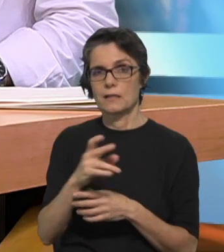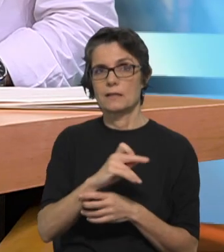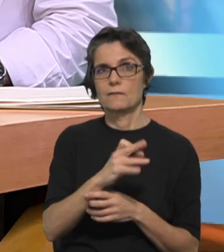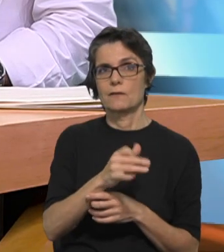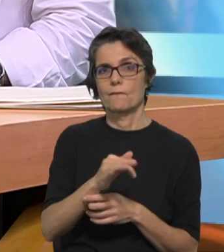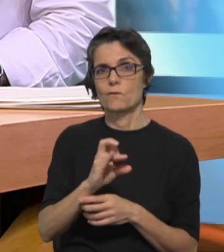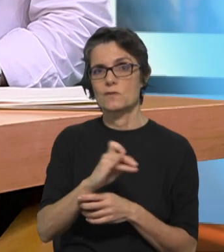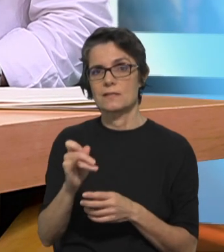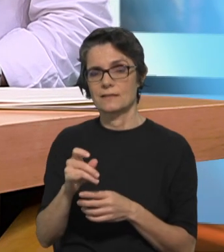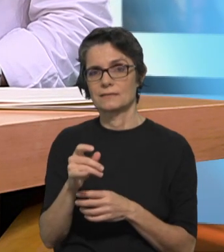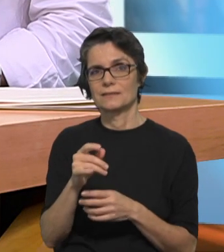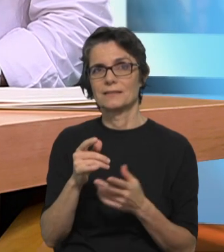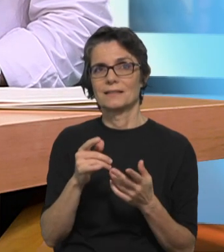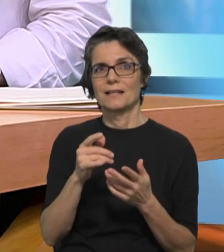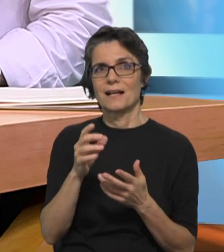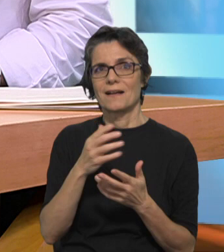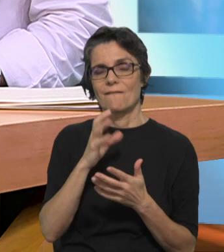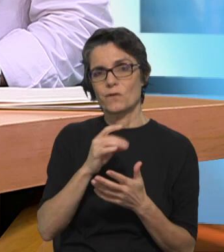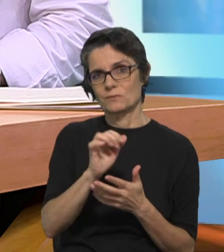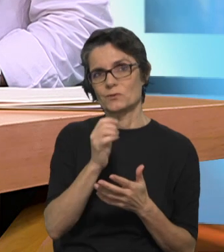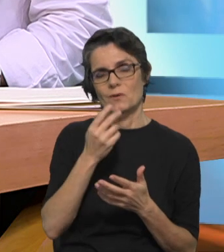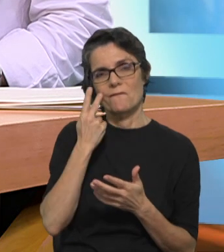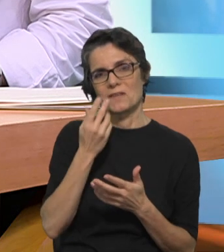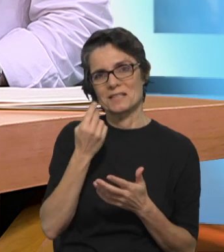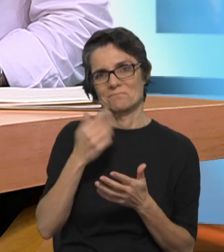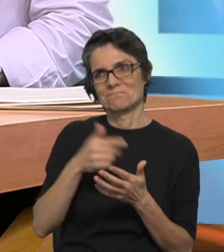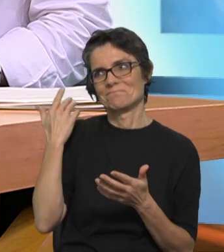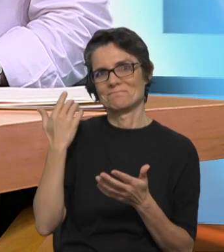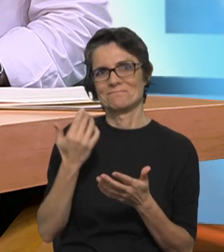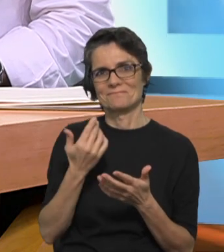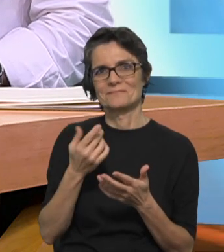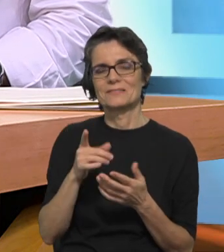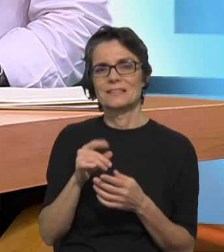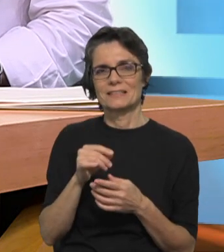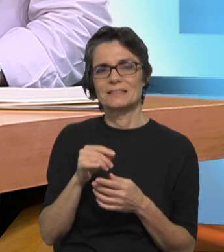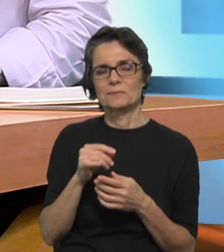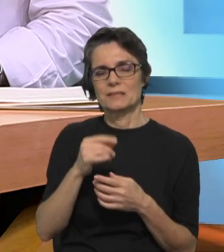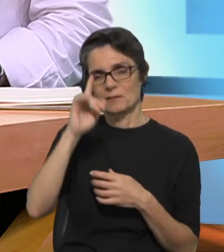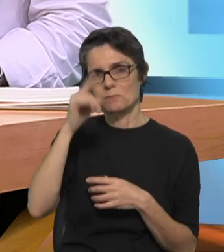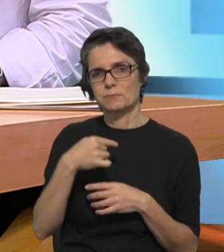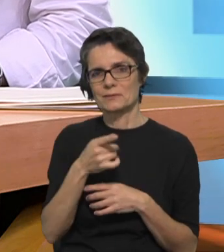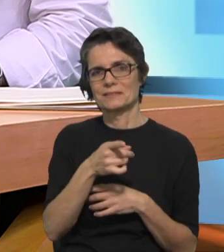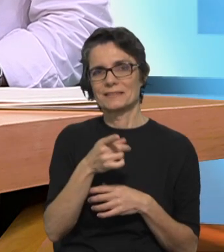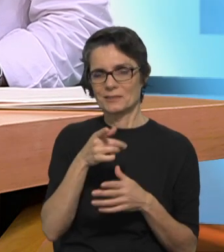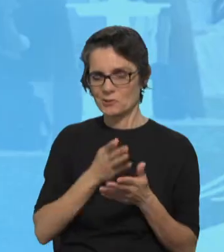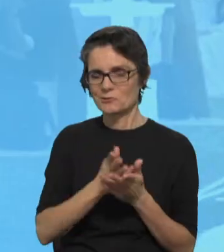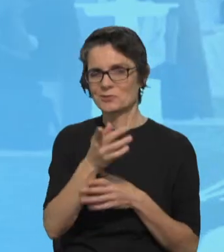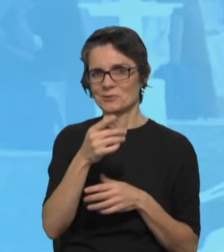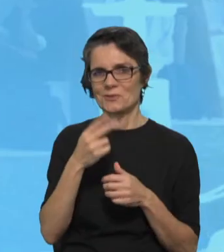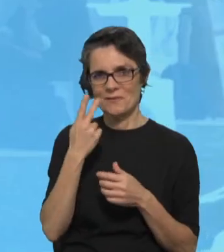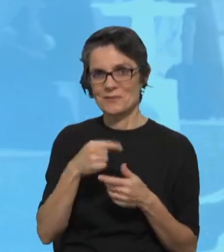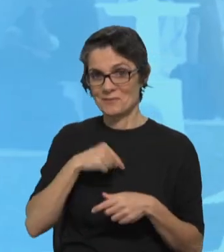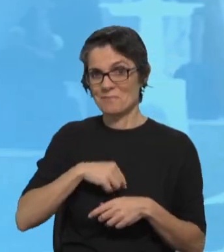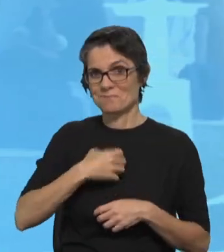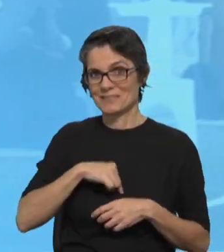muito partilhar connosco a forma como viveu este momento da nossa história, mas também que eu sei que o continua a viver hoje em